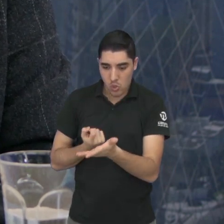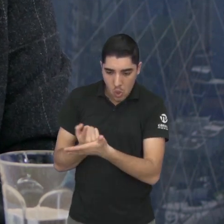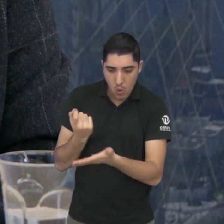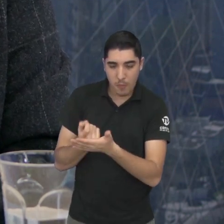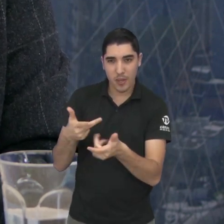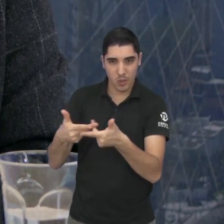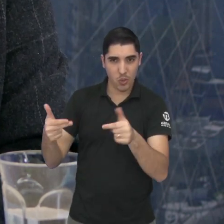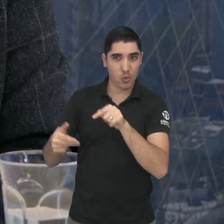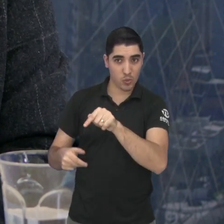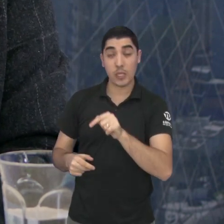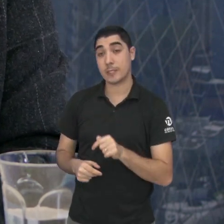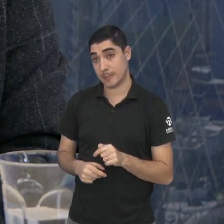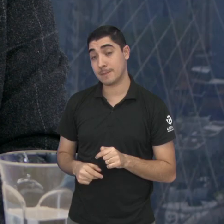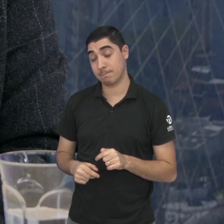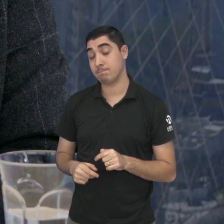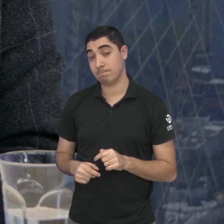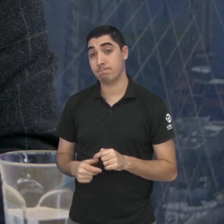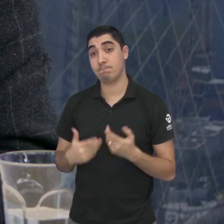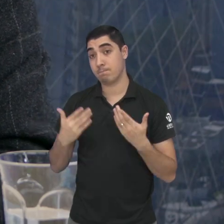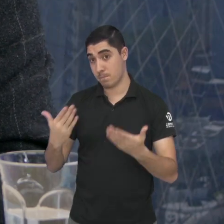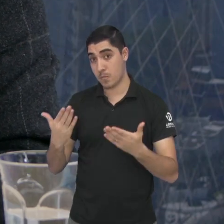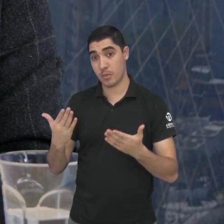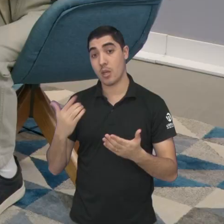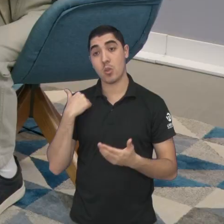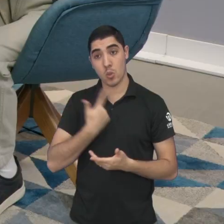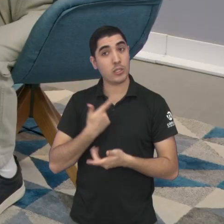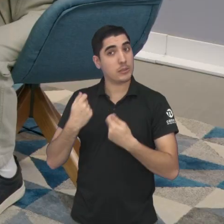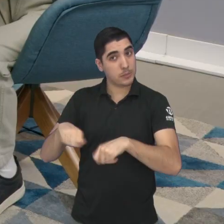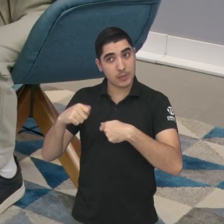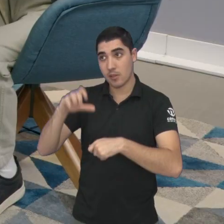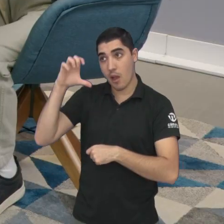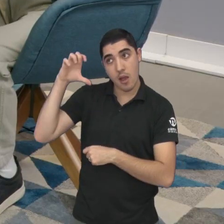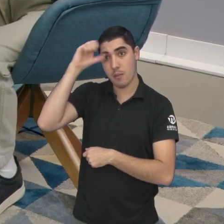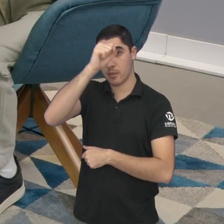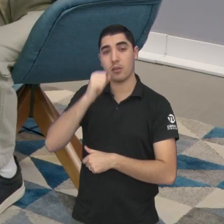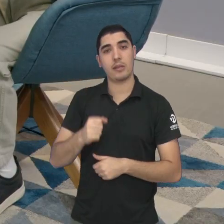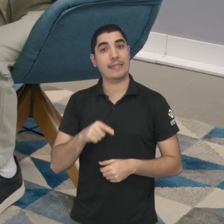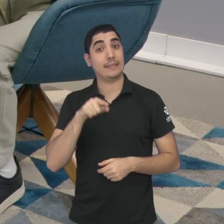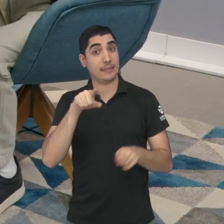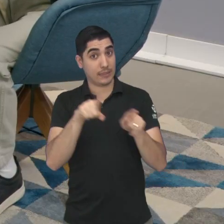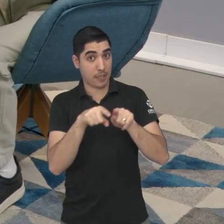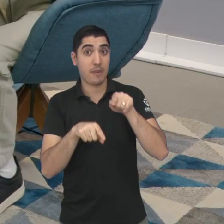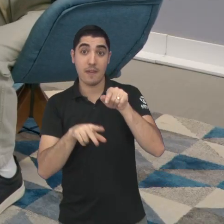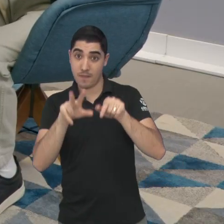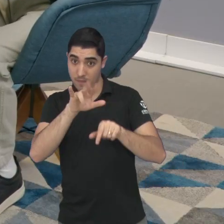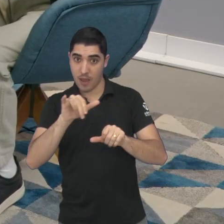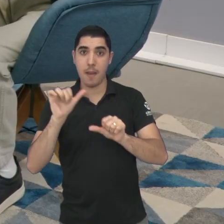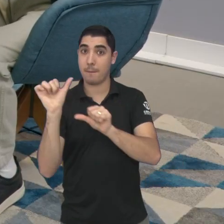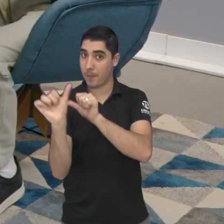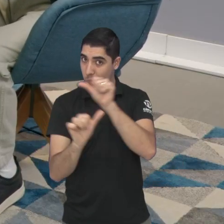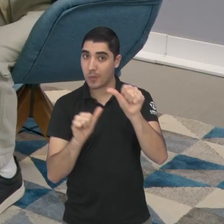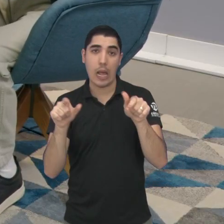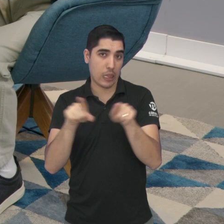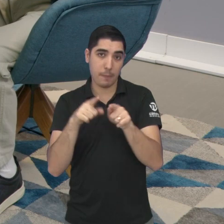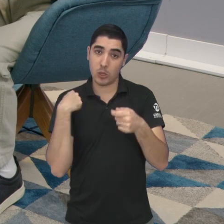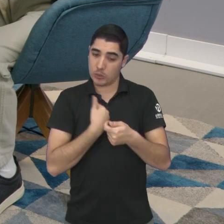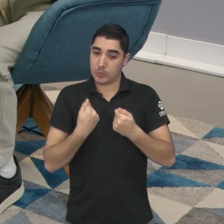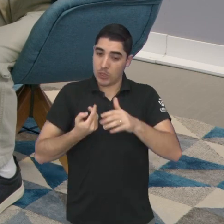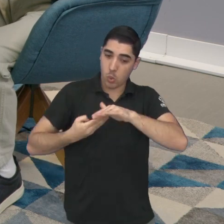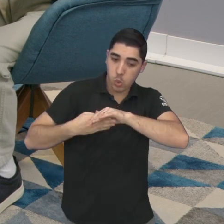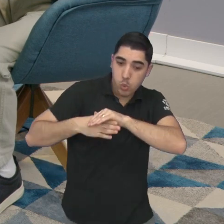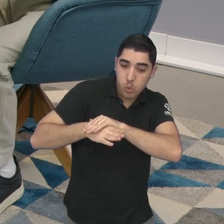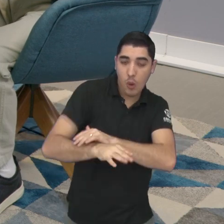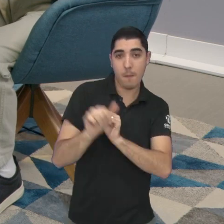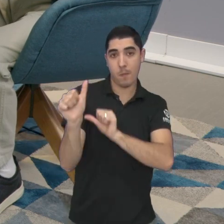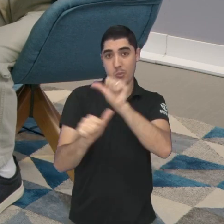né? Então, a gente tem que conviver com isso. Por que isso, é uma tendência também, né? Cada vez mais essa acontecer, instabilidade climática. Está mudando, tu